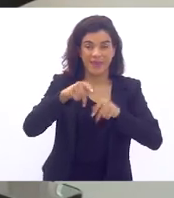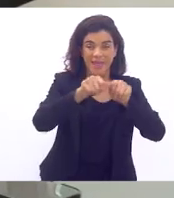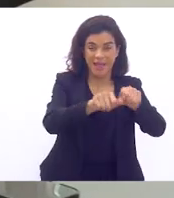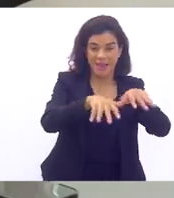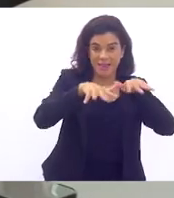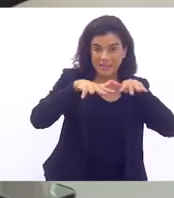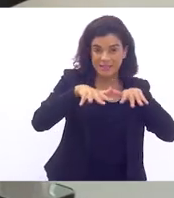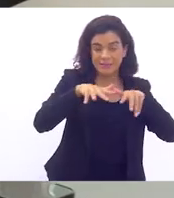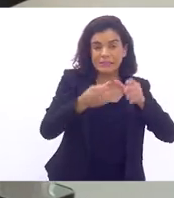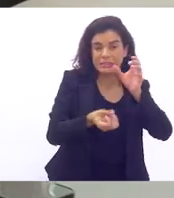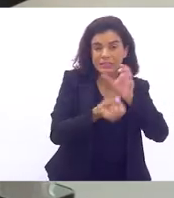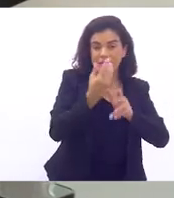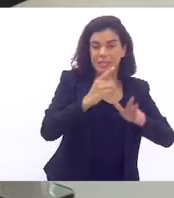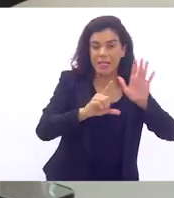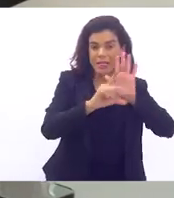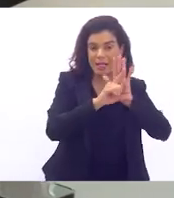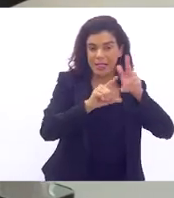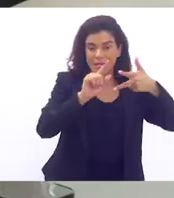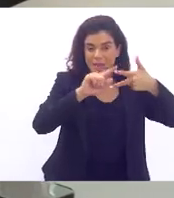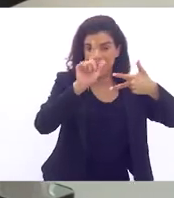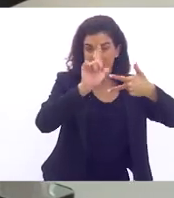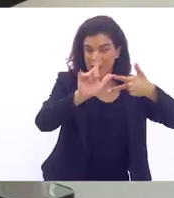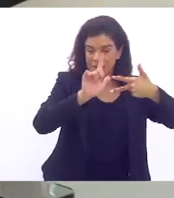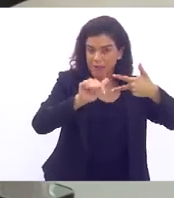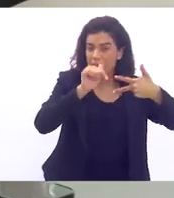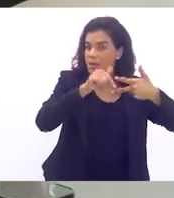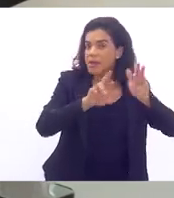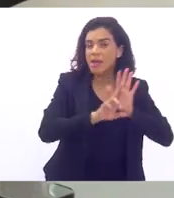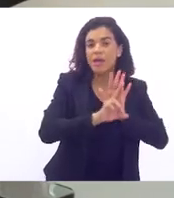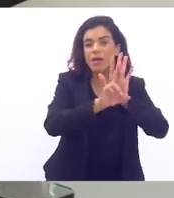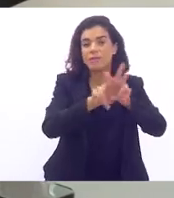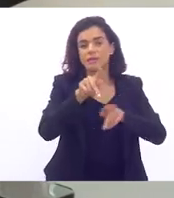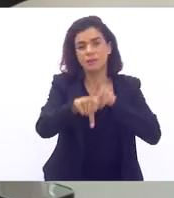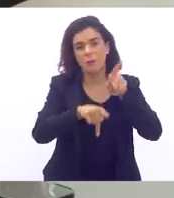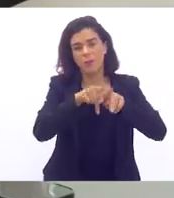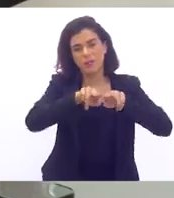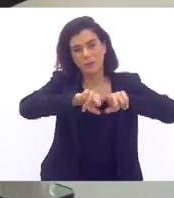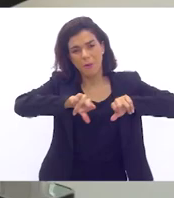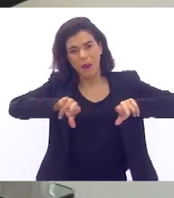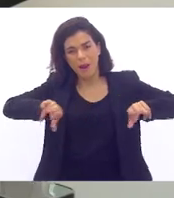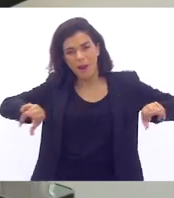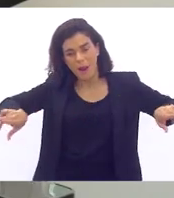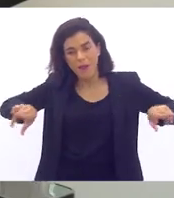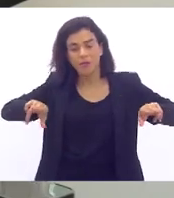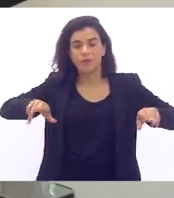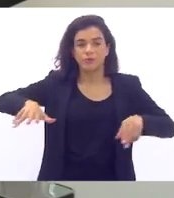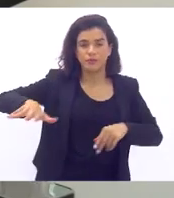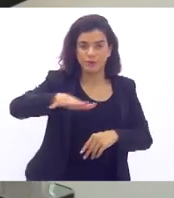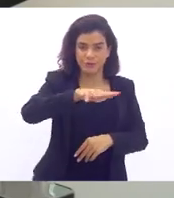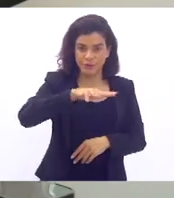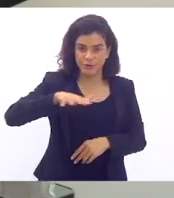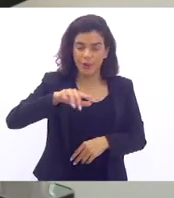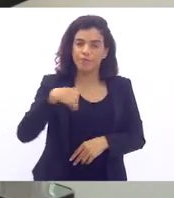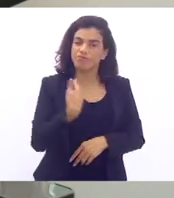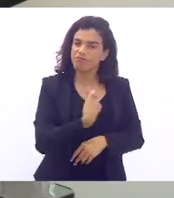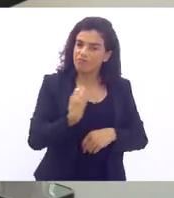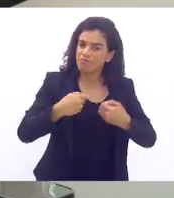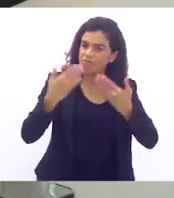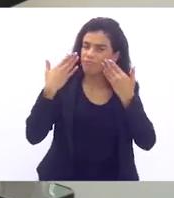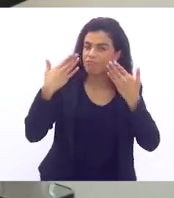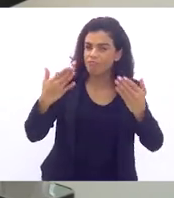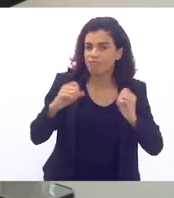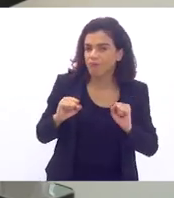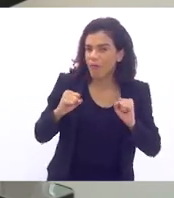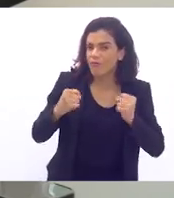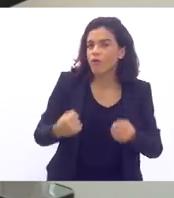representam a diversidade representam cada segmento da população e do seu território e nós temos que mostrar a força